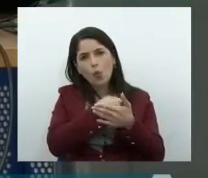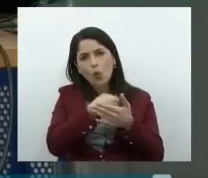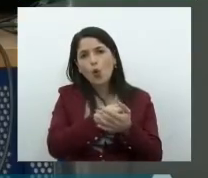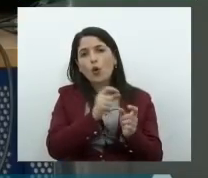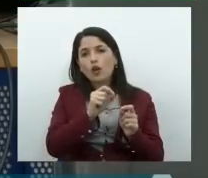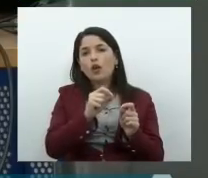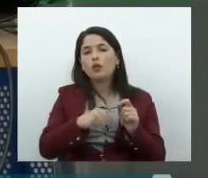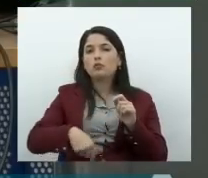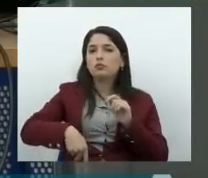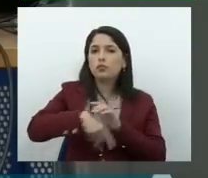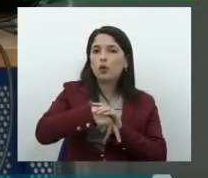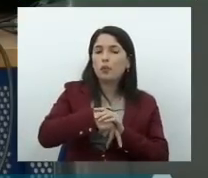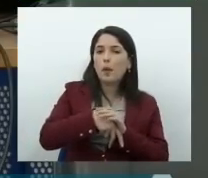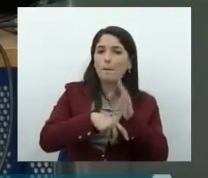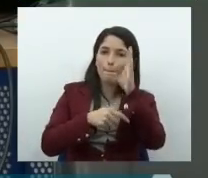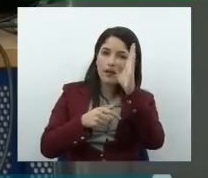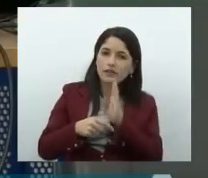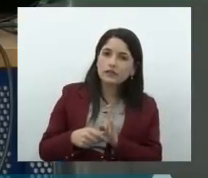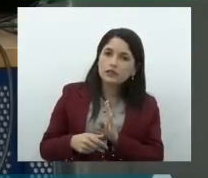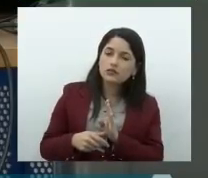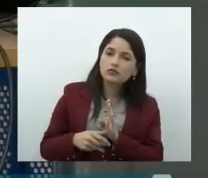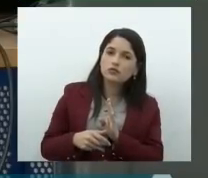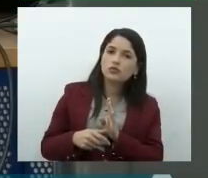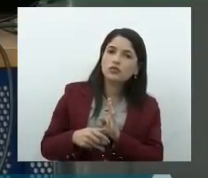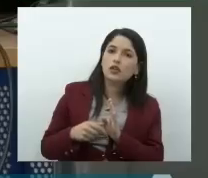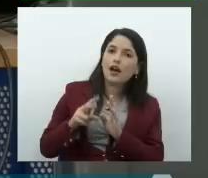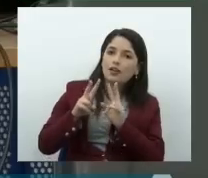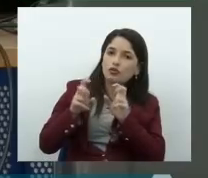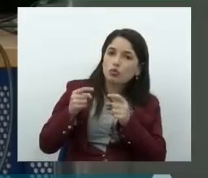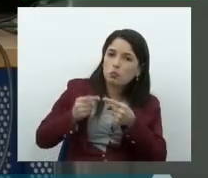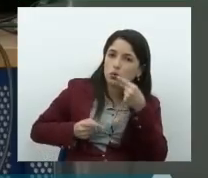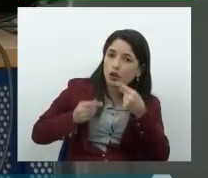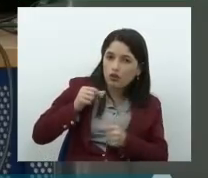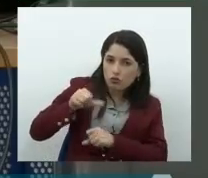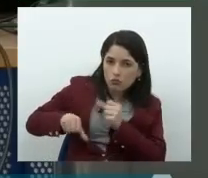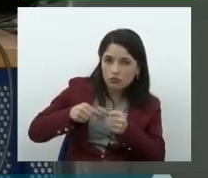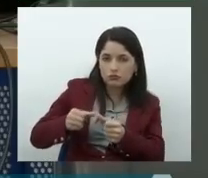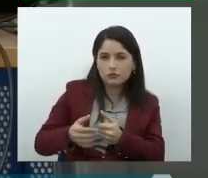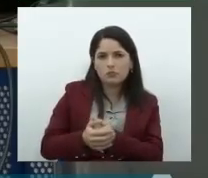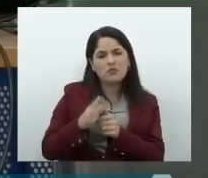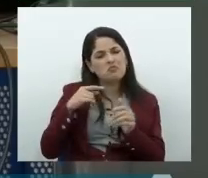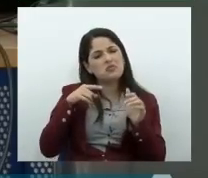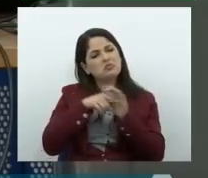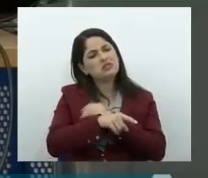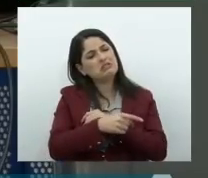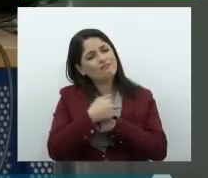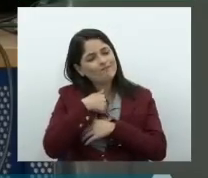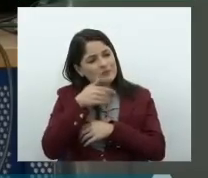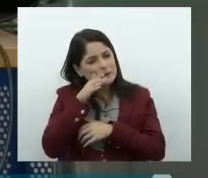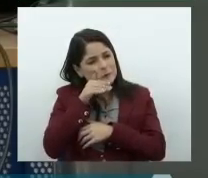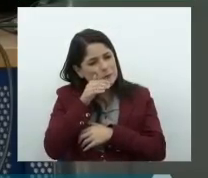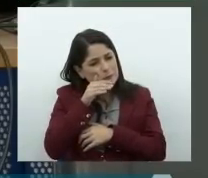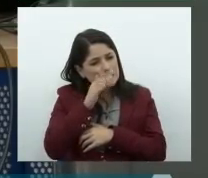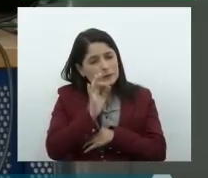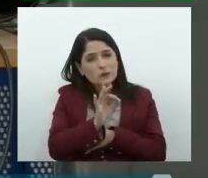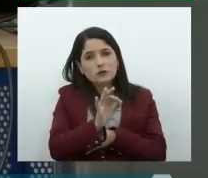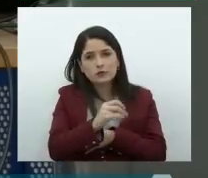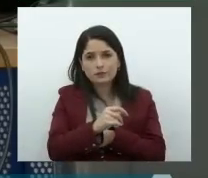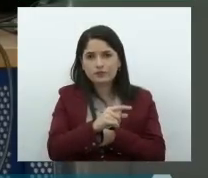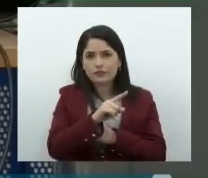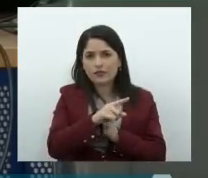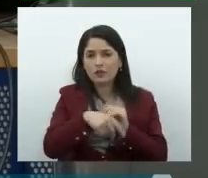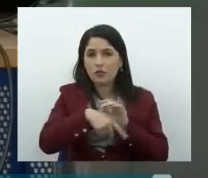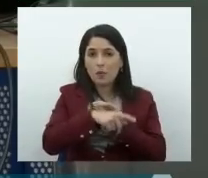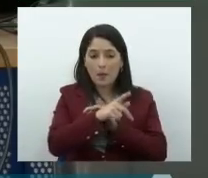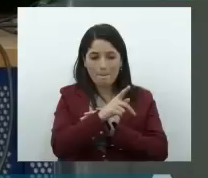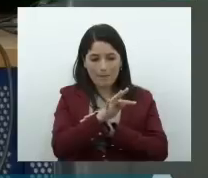Brasil. Mas eu lhe pergunto e tenho assim, uma curiosidade muito grande de saber. Quando o senhor saiu do PT, o senhor saiu por